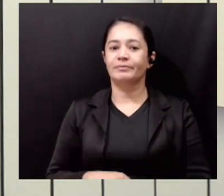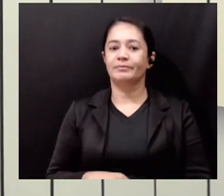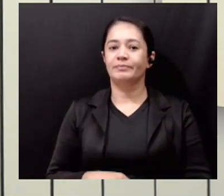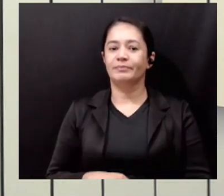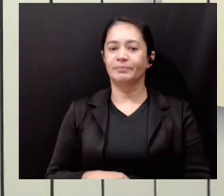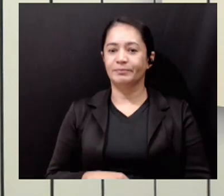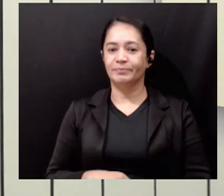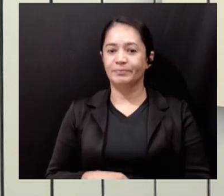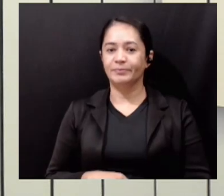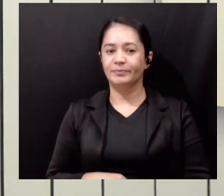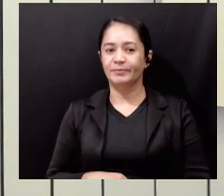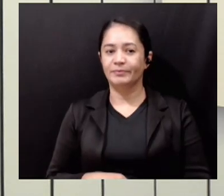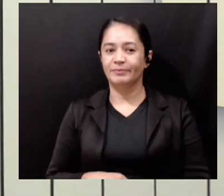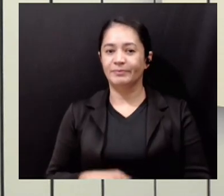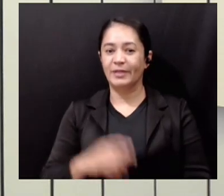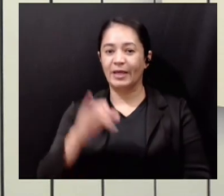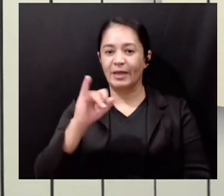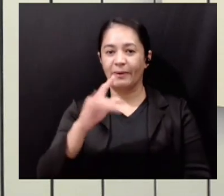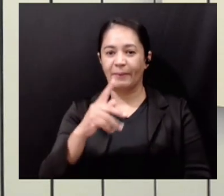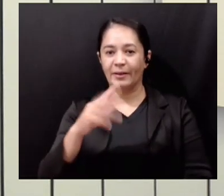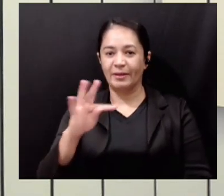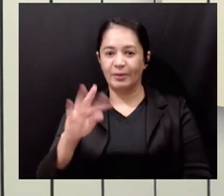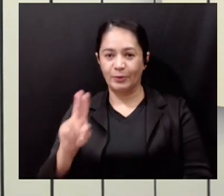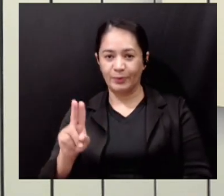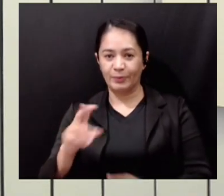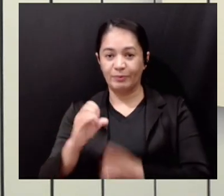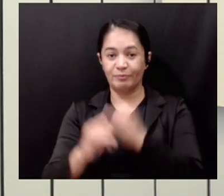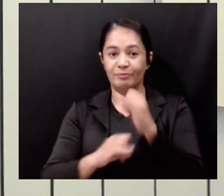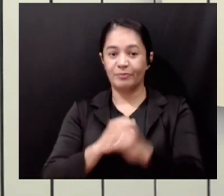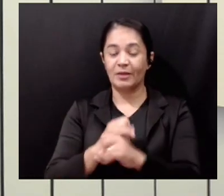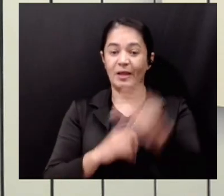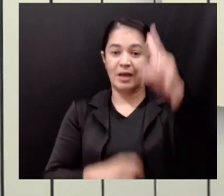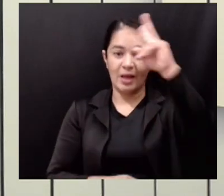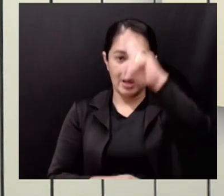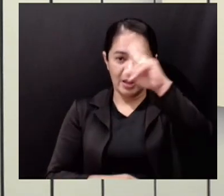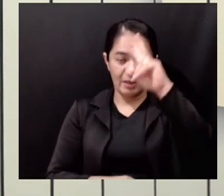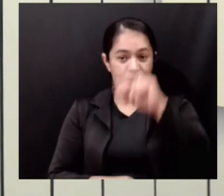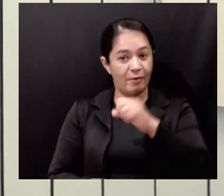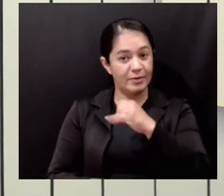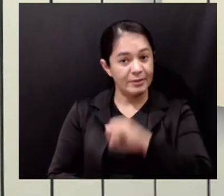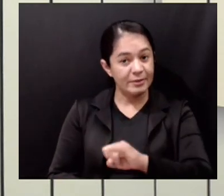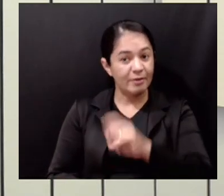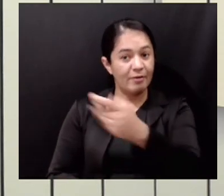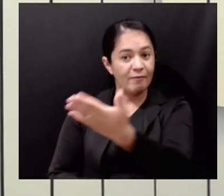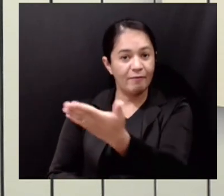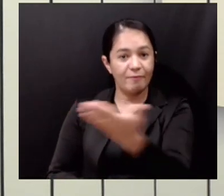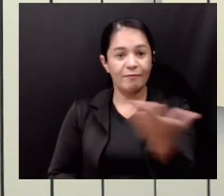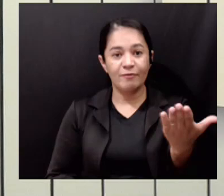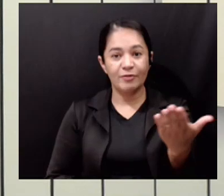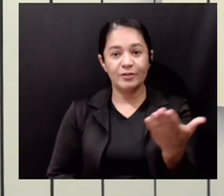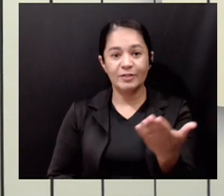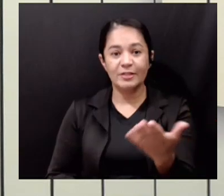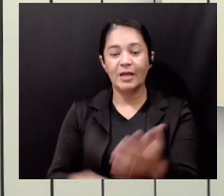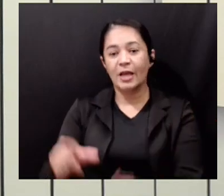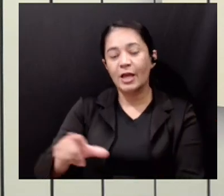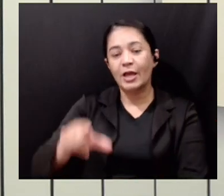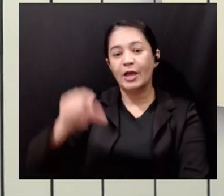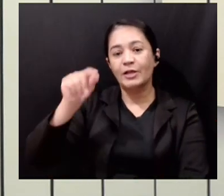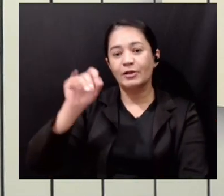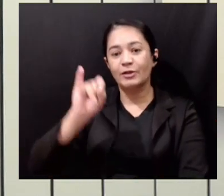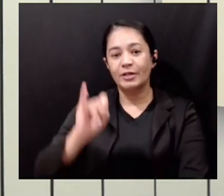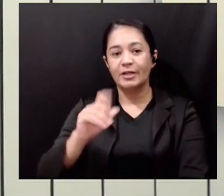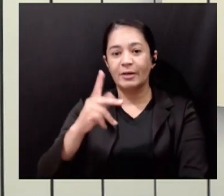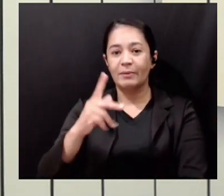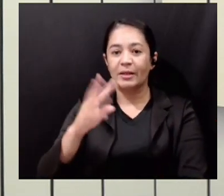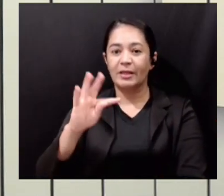novo.campinas.sp.gov.br/serviço IPTU digital. Lembrando que se você aderir agora ao IPTU digital, esse desconto só vai